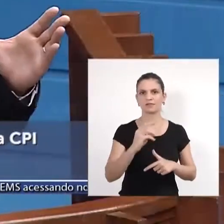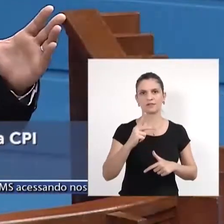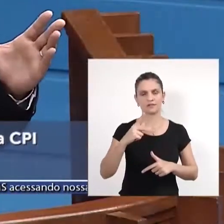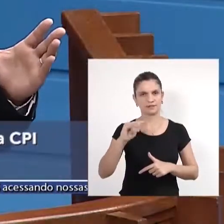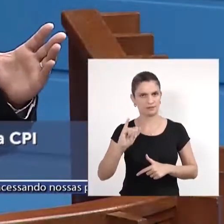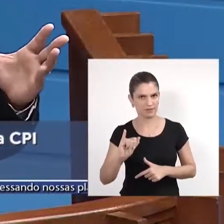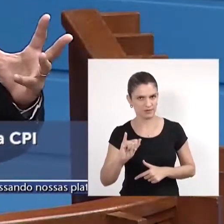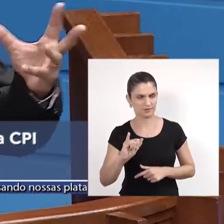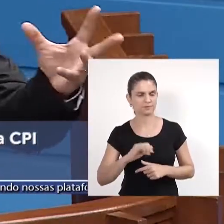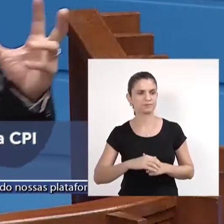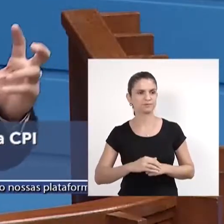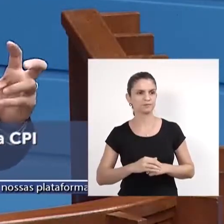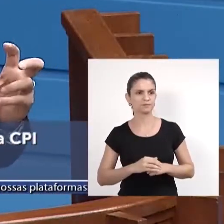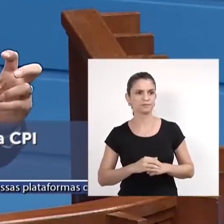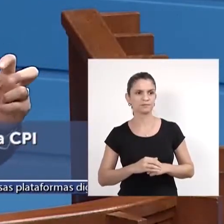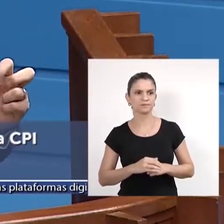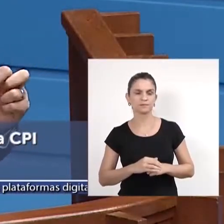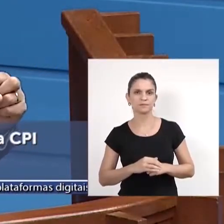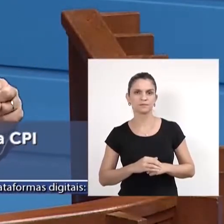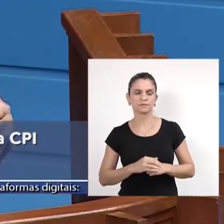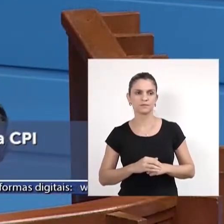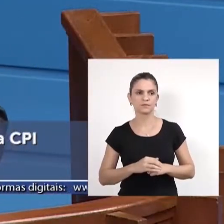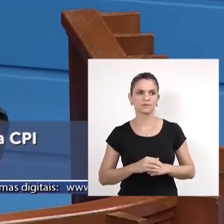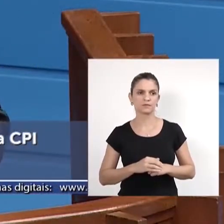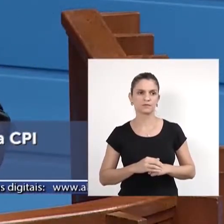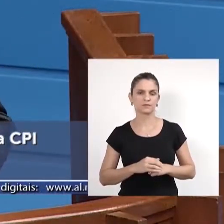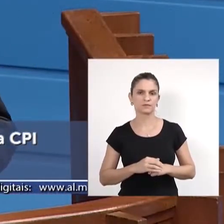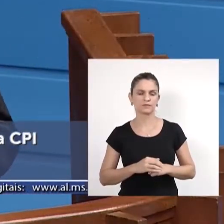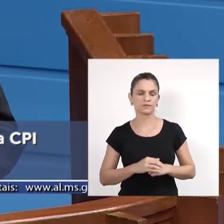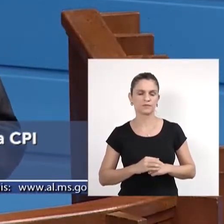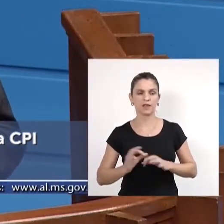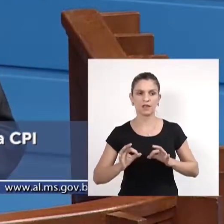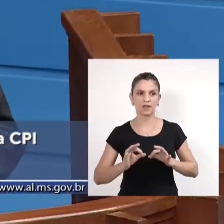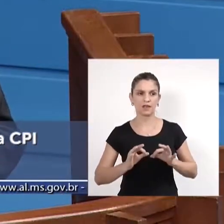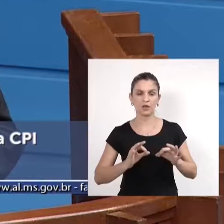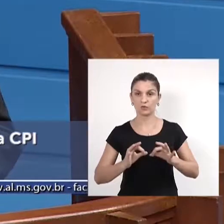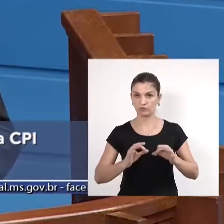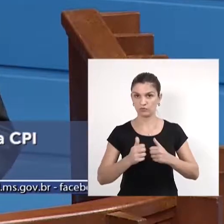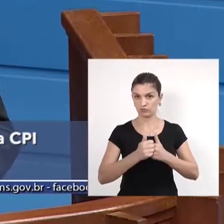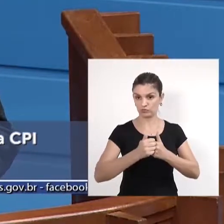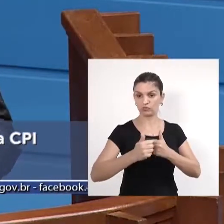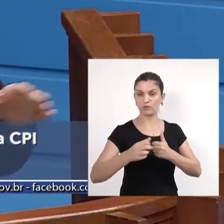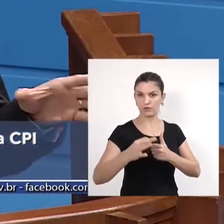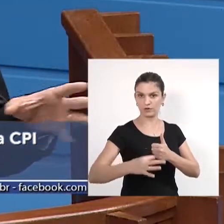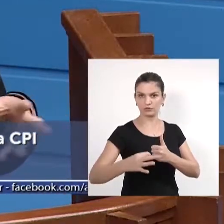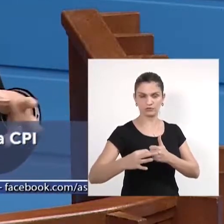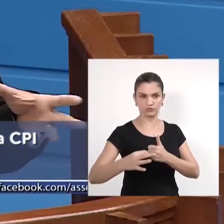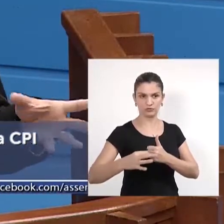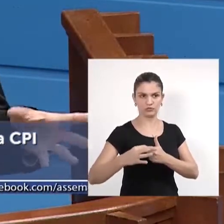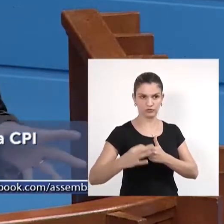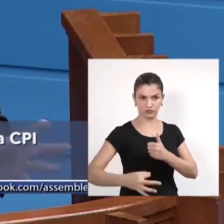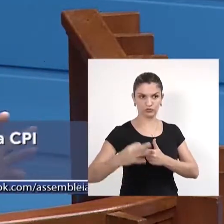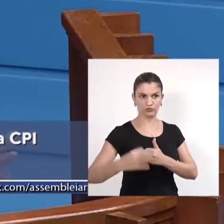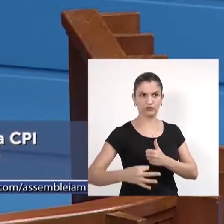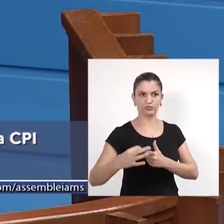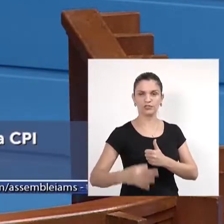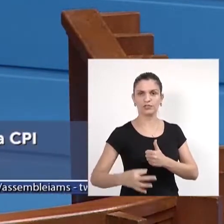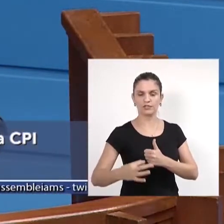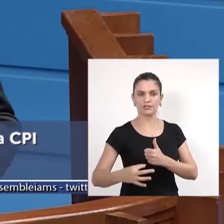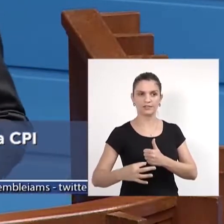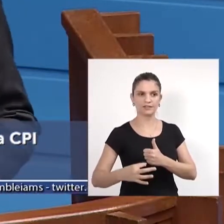muito alto do Tribunal de Justiça obstar essa CPI. Claro que a Justiça ela